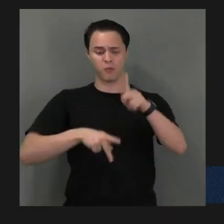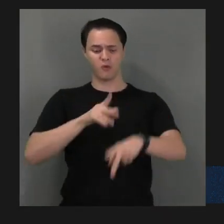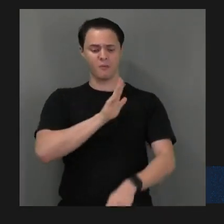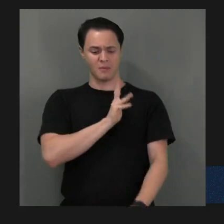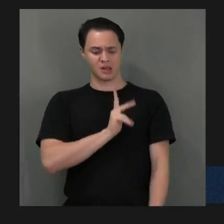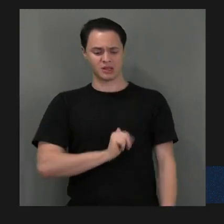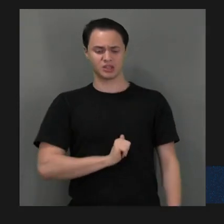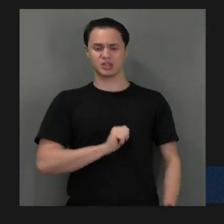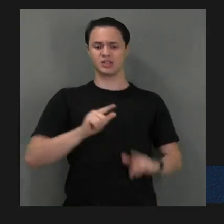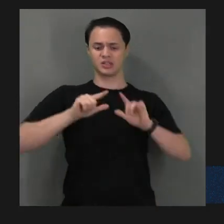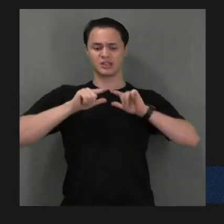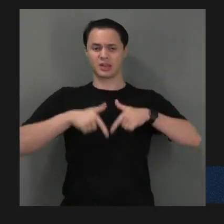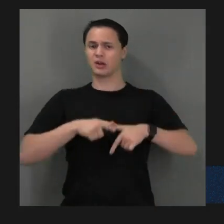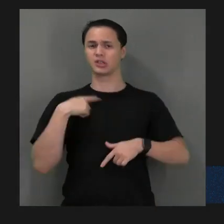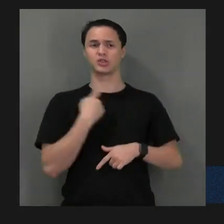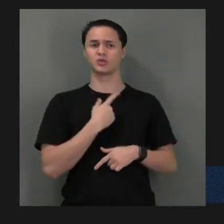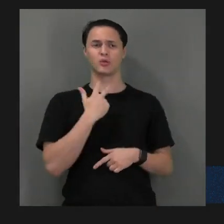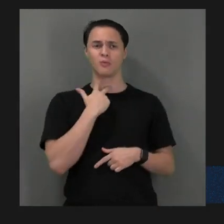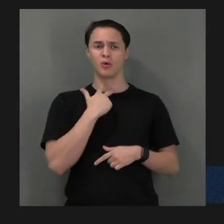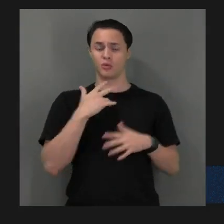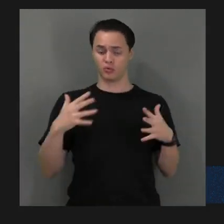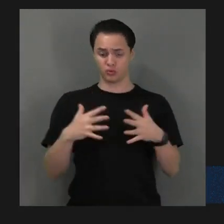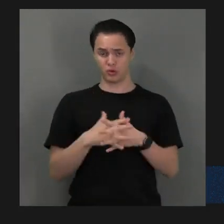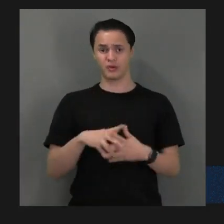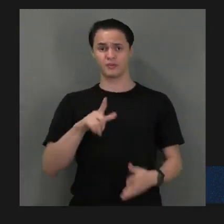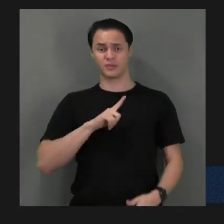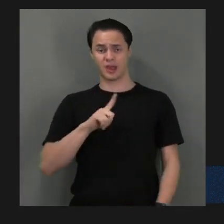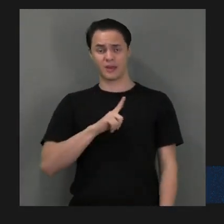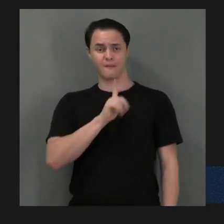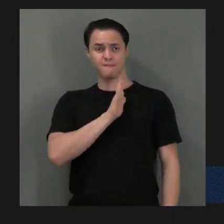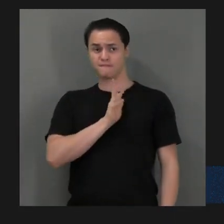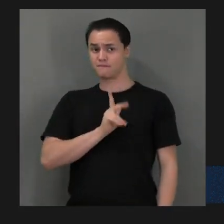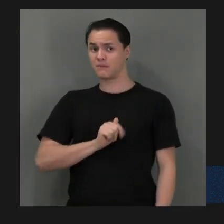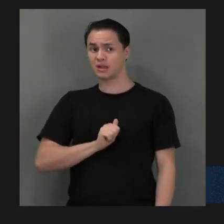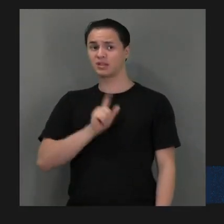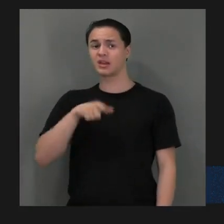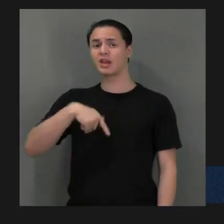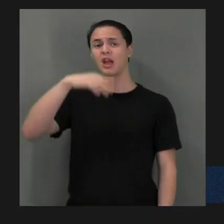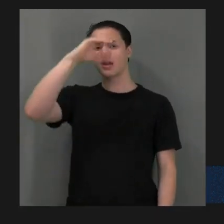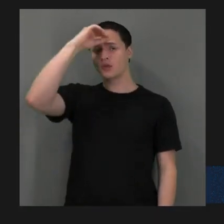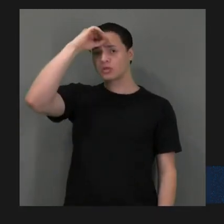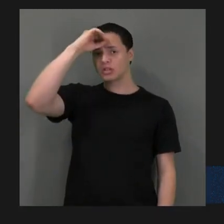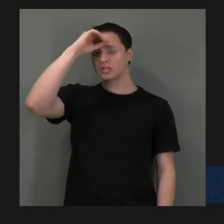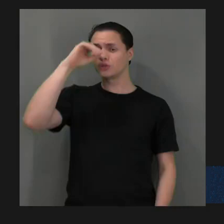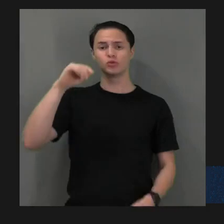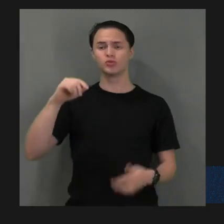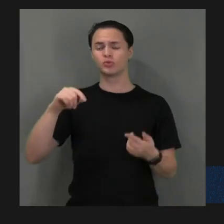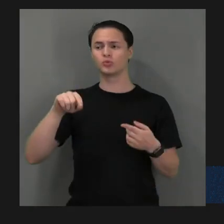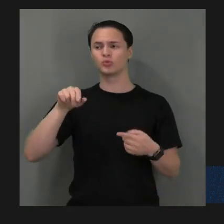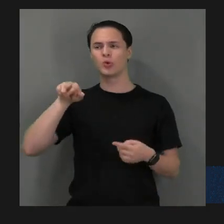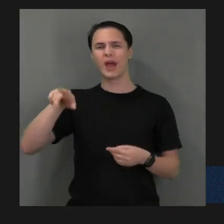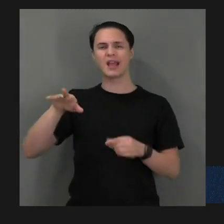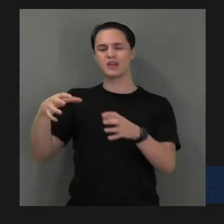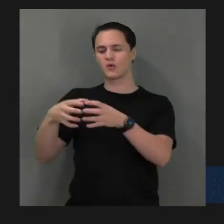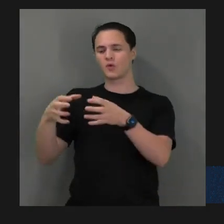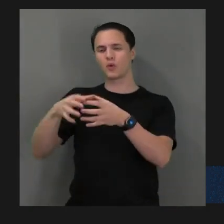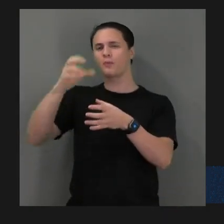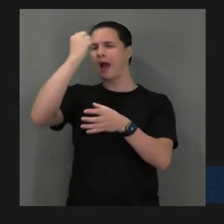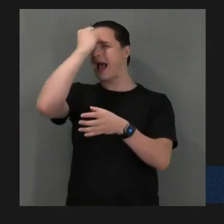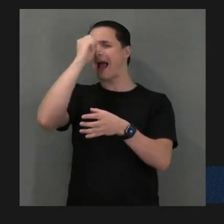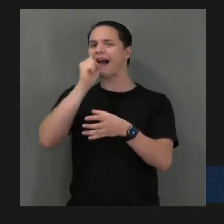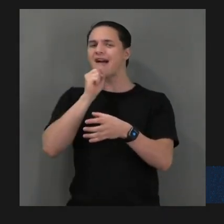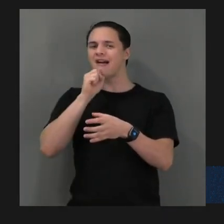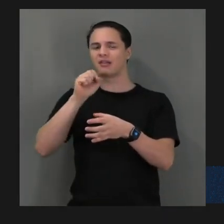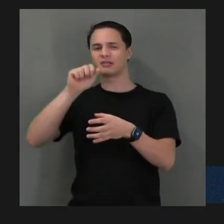que a gente não pode confundir. Tem palestinos ali que são inocentes, que não tem nada a ver com o grupo Hamas, que é um